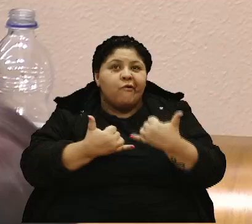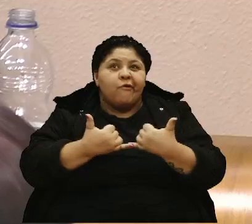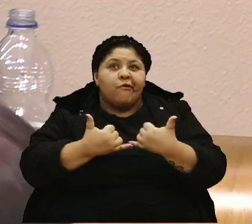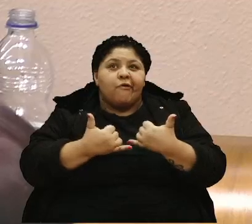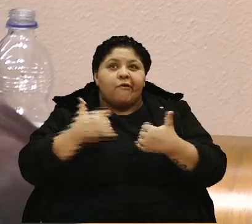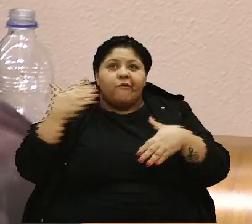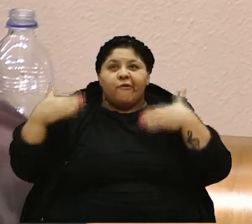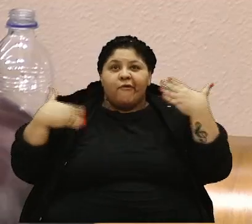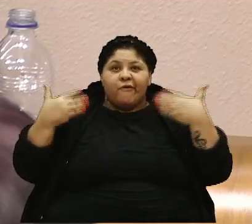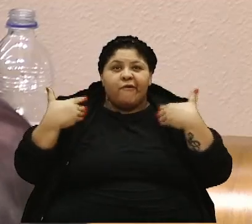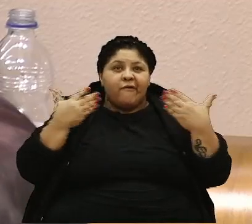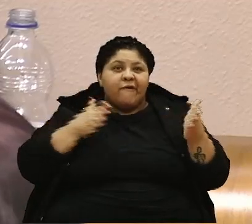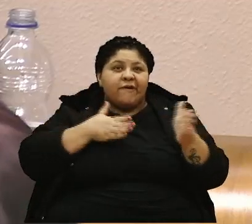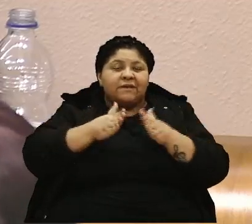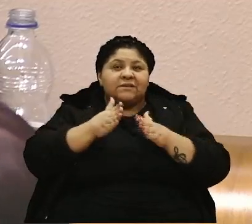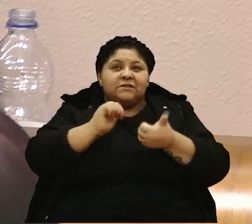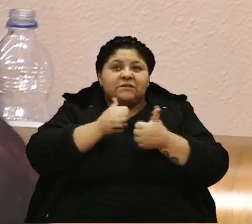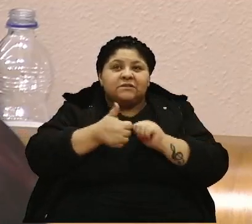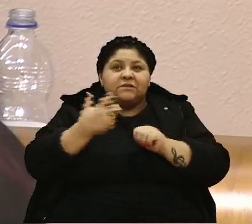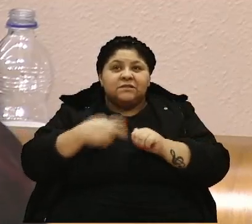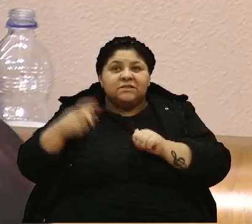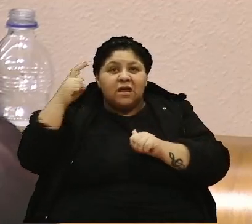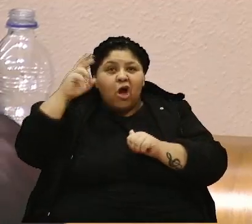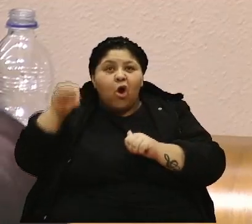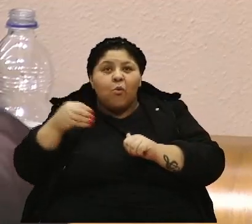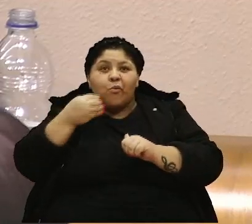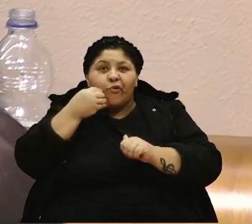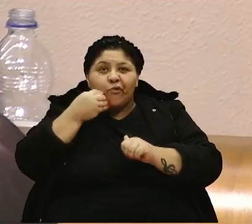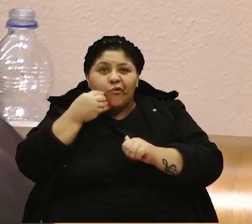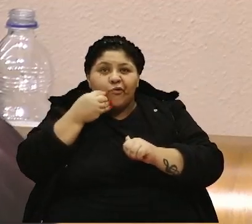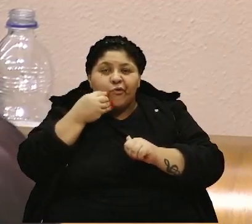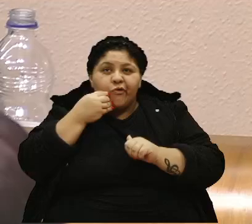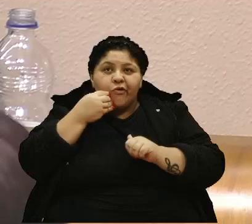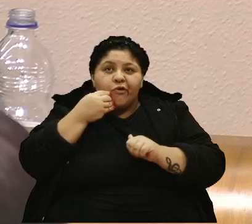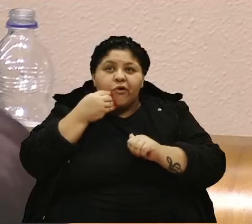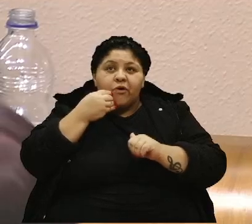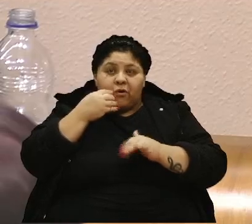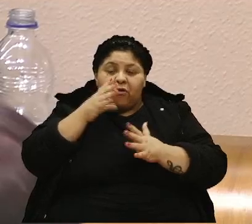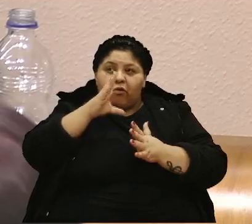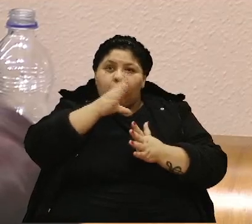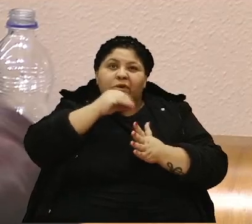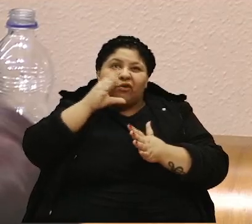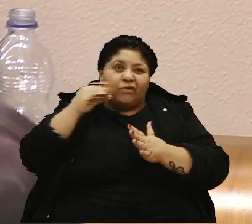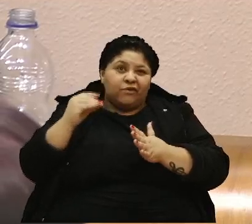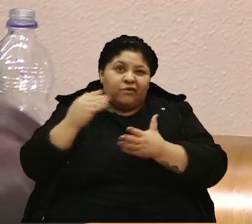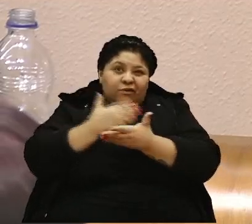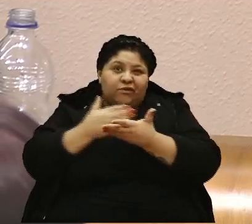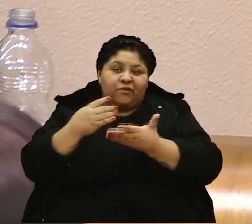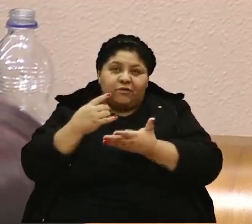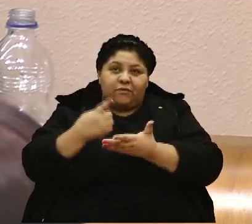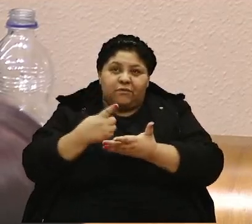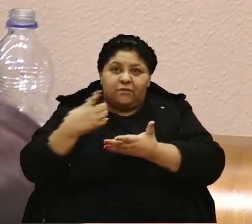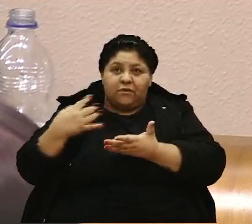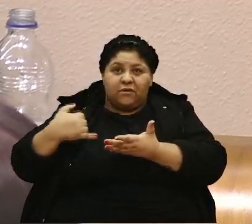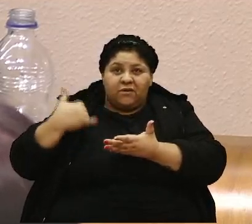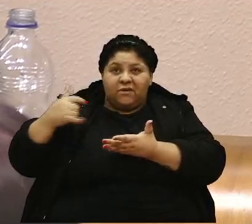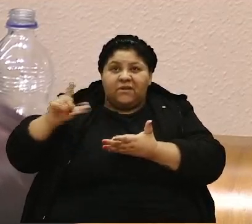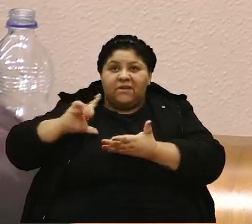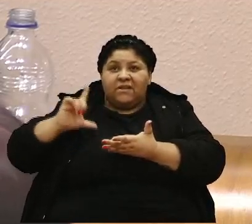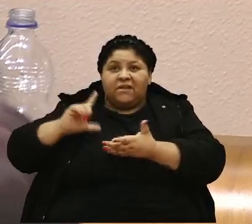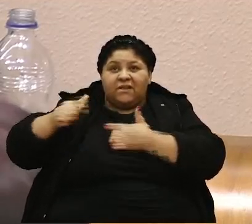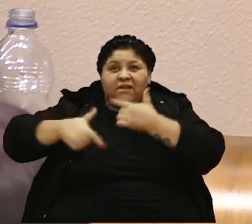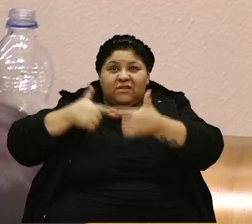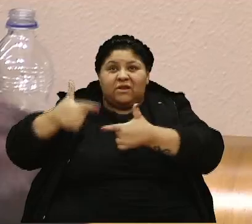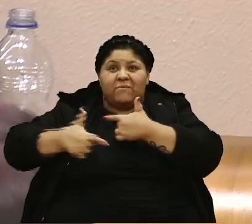lazer, acesso ao esporte, à cultura, a oportunidades. E quando um adolescente, né, nesse caso, a partir dos 14 anos, trabalha, tem que ser com o